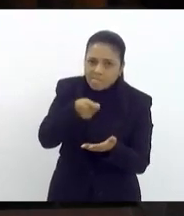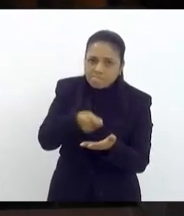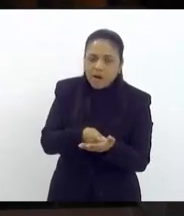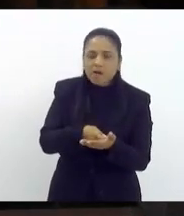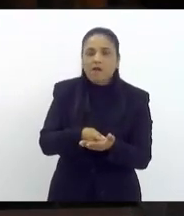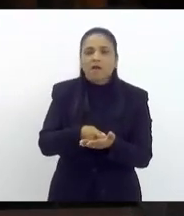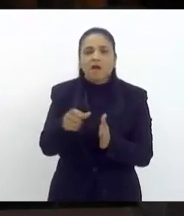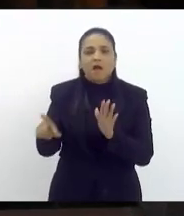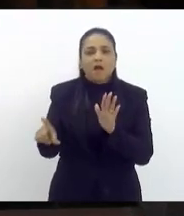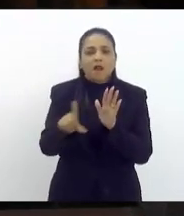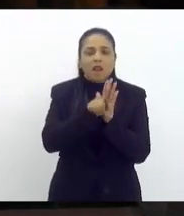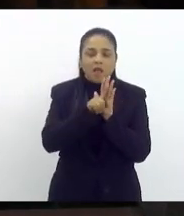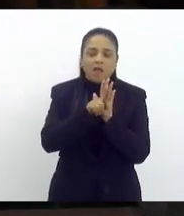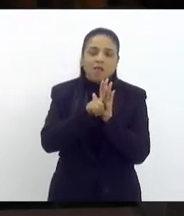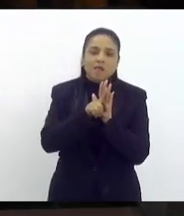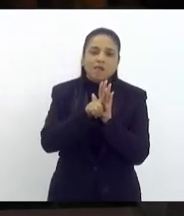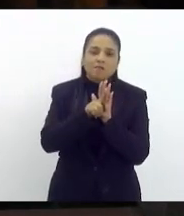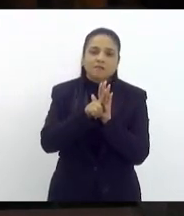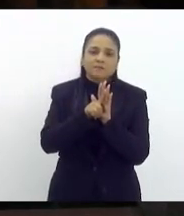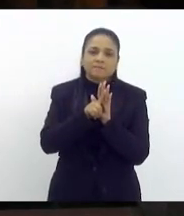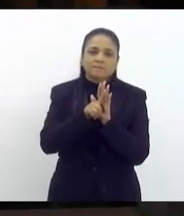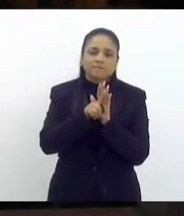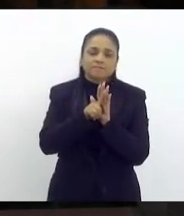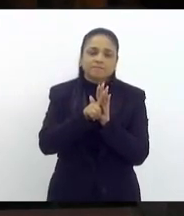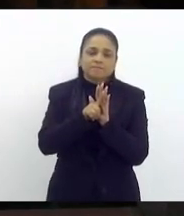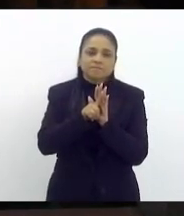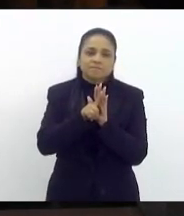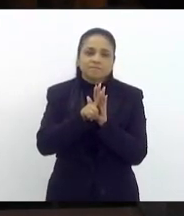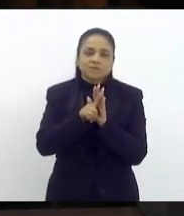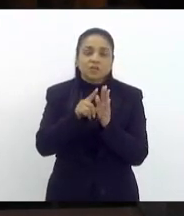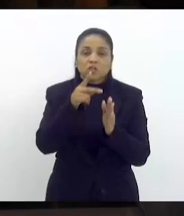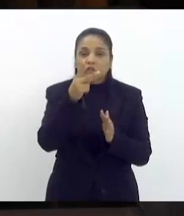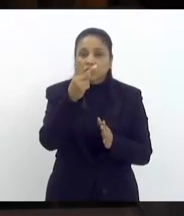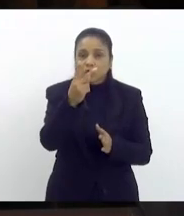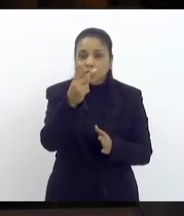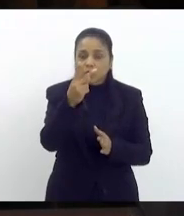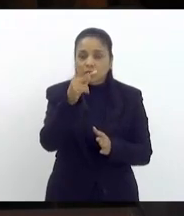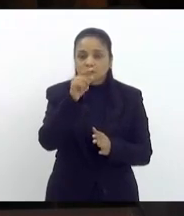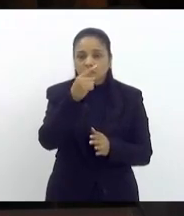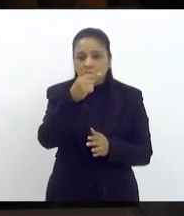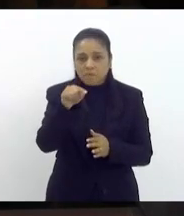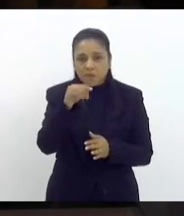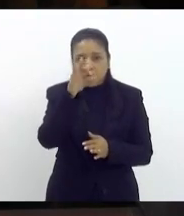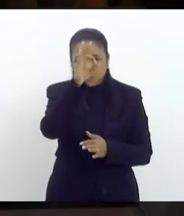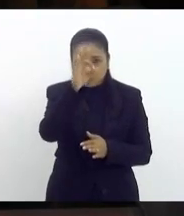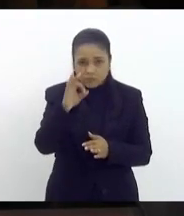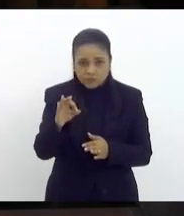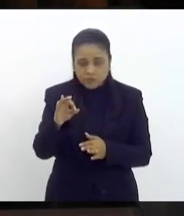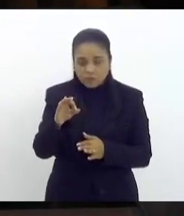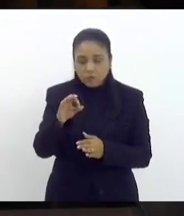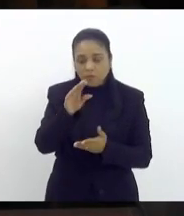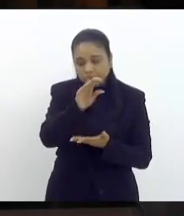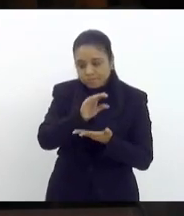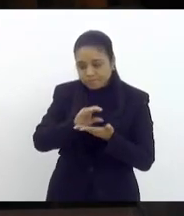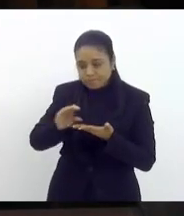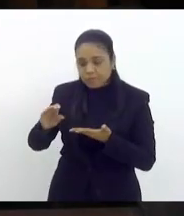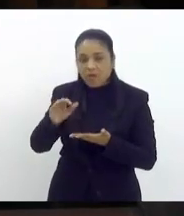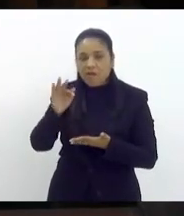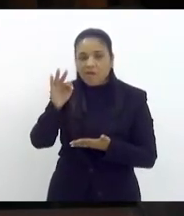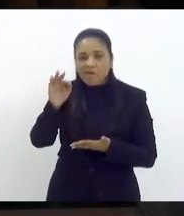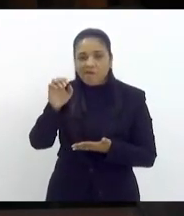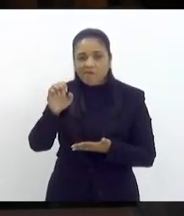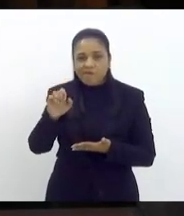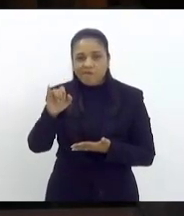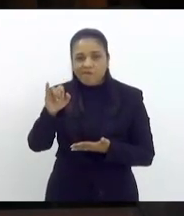essa lei que destina 2,5% do FECAM para a agroecologia comida saudável